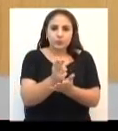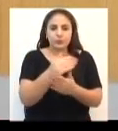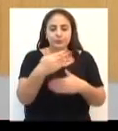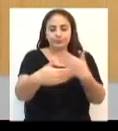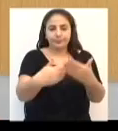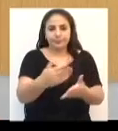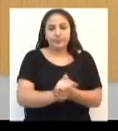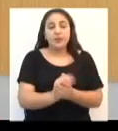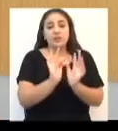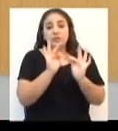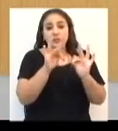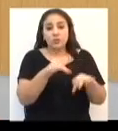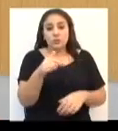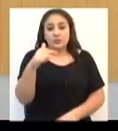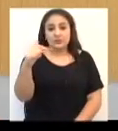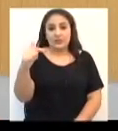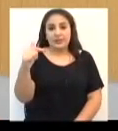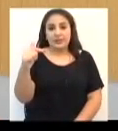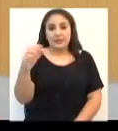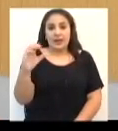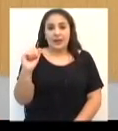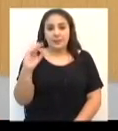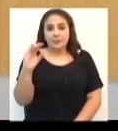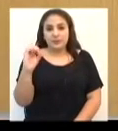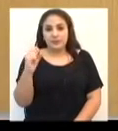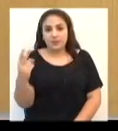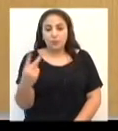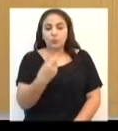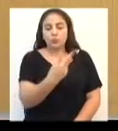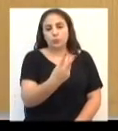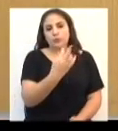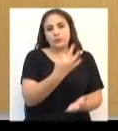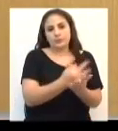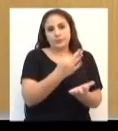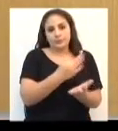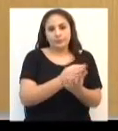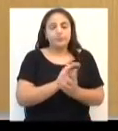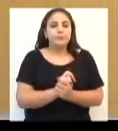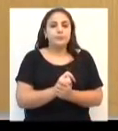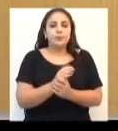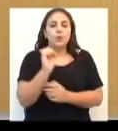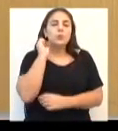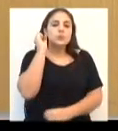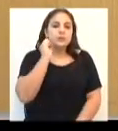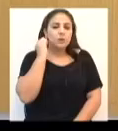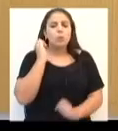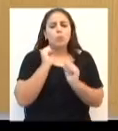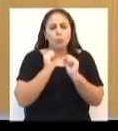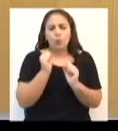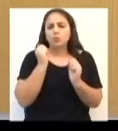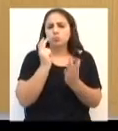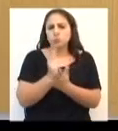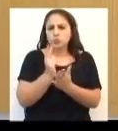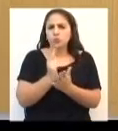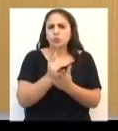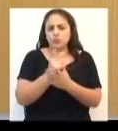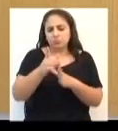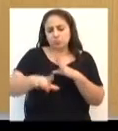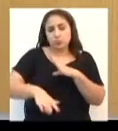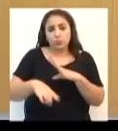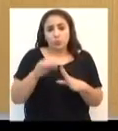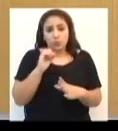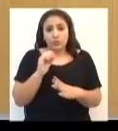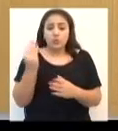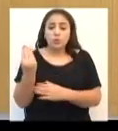com 7 abstenções e 2 ausências. Os senadores podem agora manter a decisão e